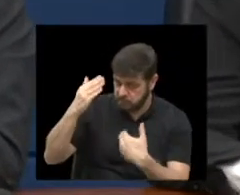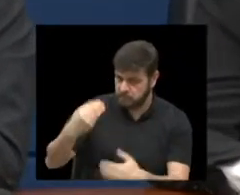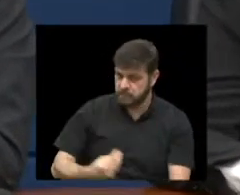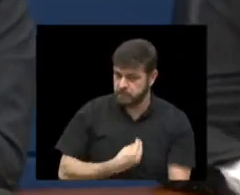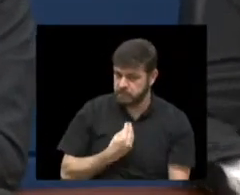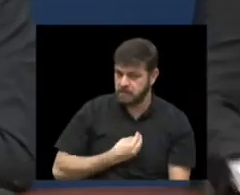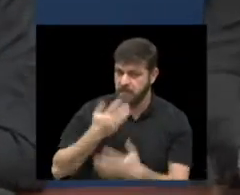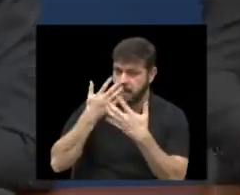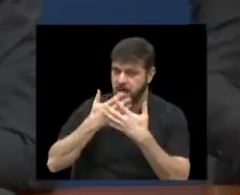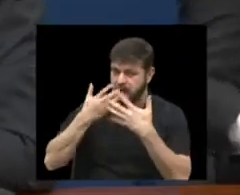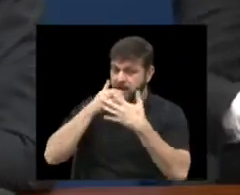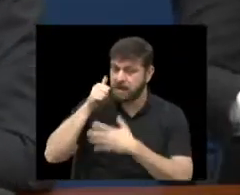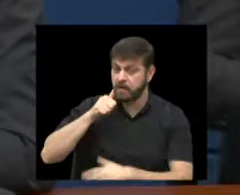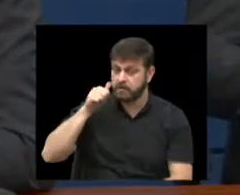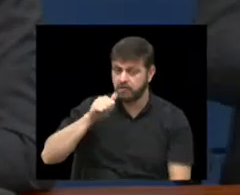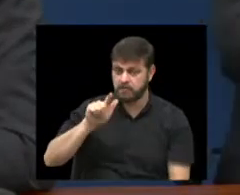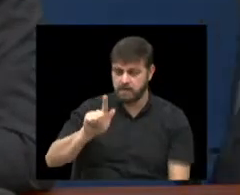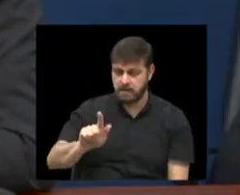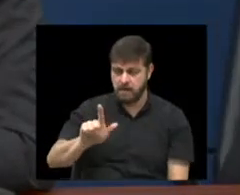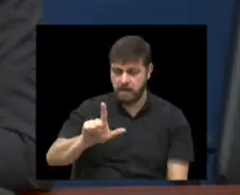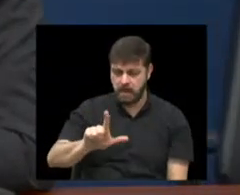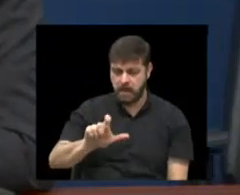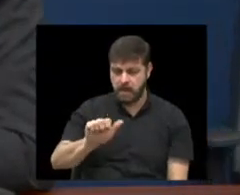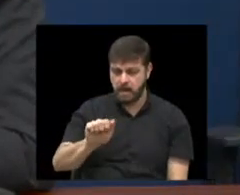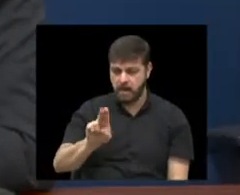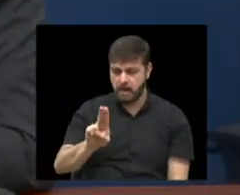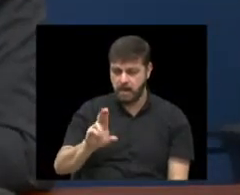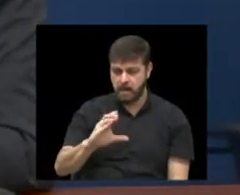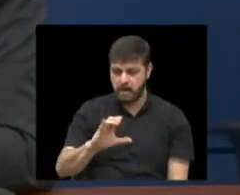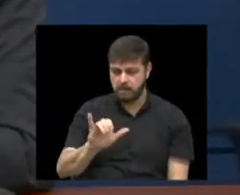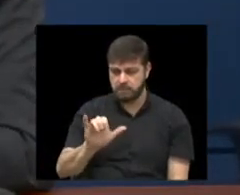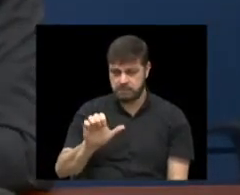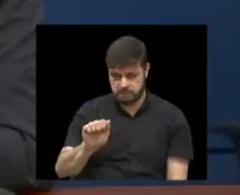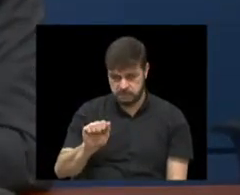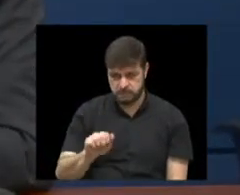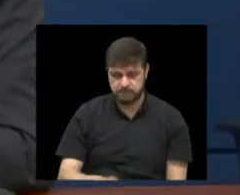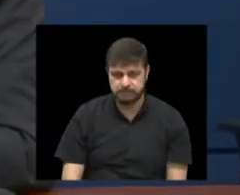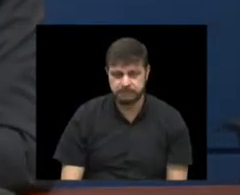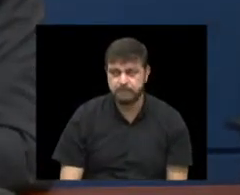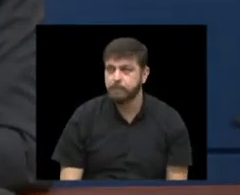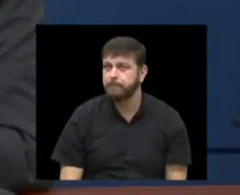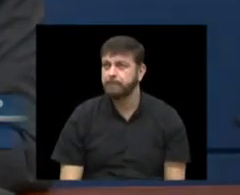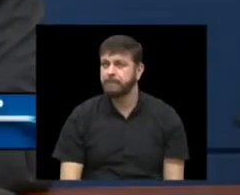cantora Gláucia. Muito obrigado. Item 4, primeira discussão e votação do projeto de lei